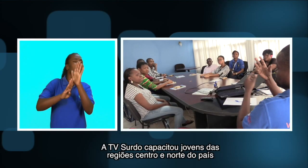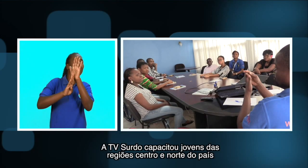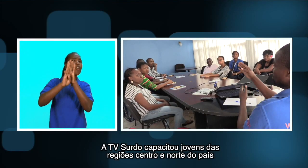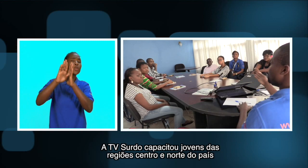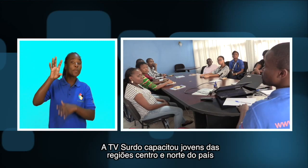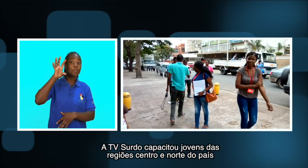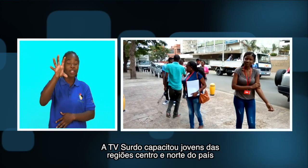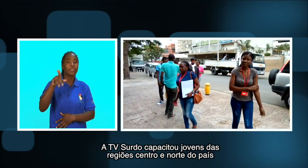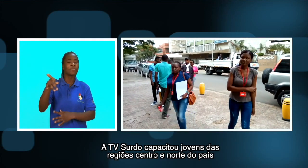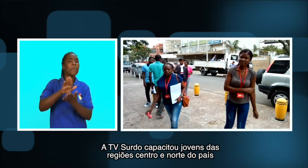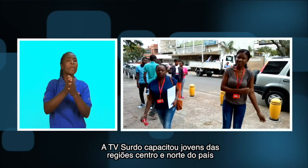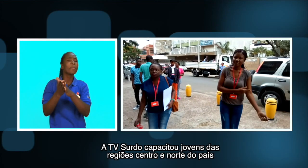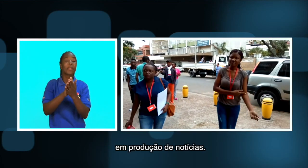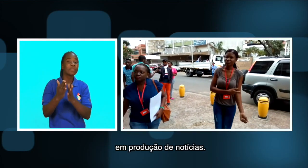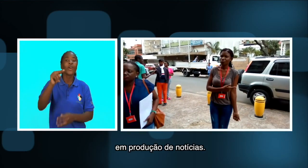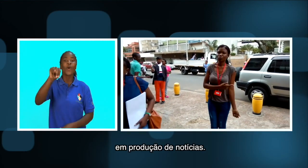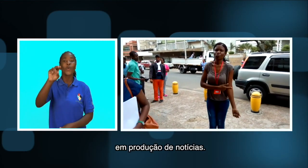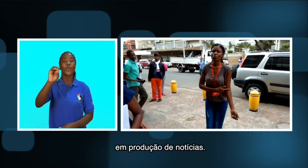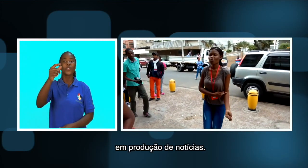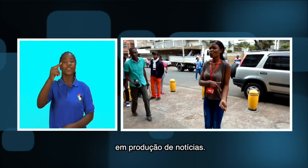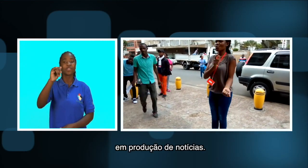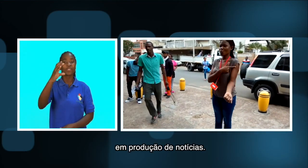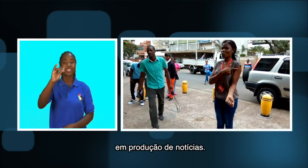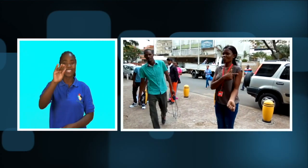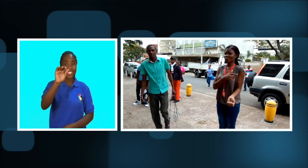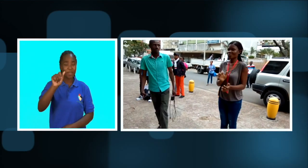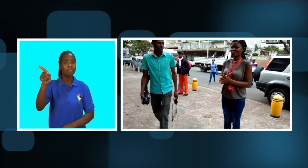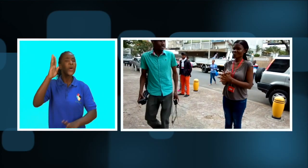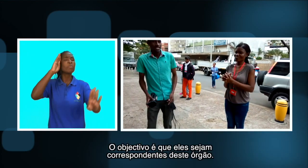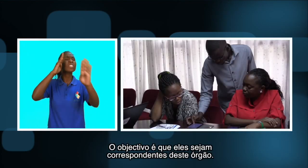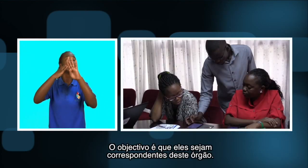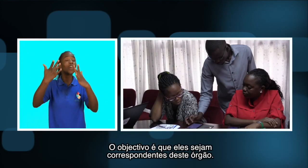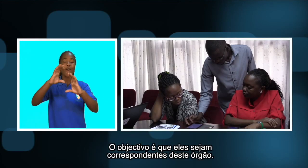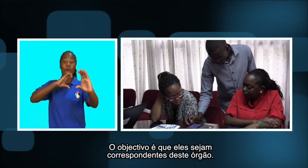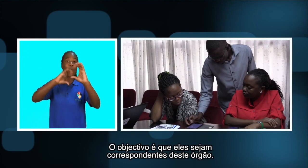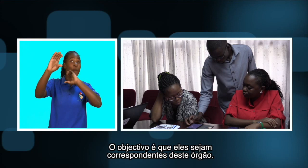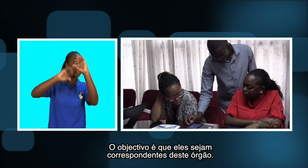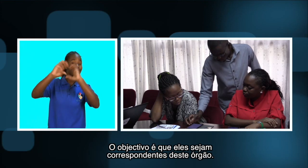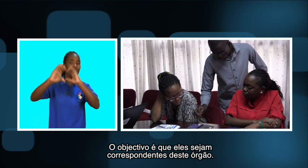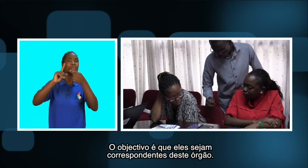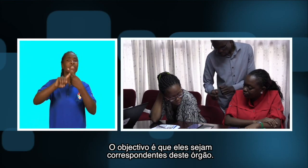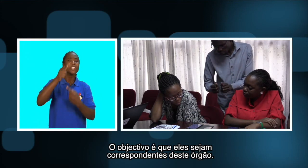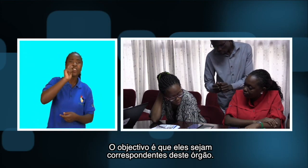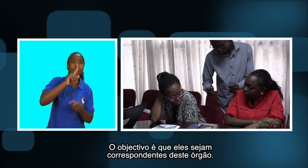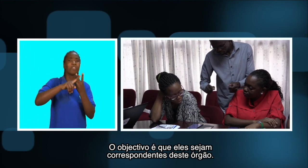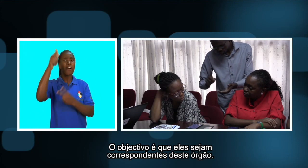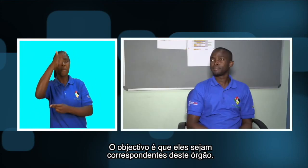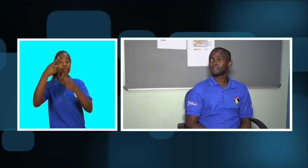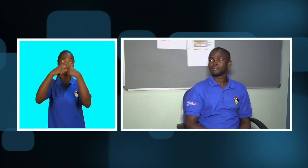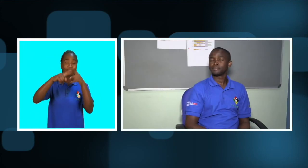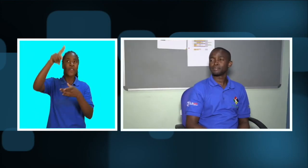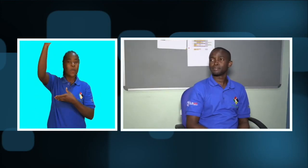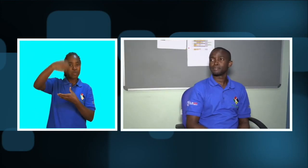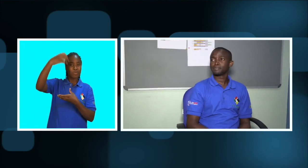das regiões centro e norte do país em produção de notícias. O objetivo é que eles sejam correspondentes